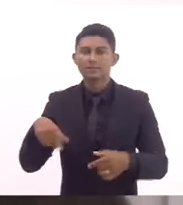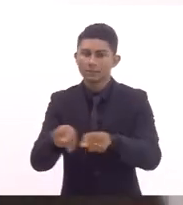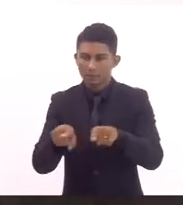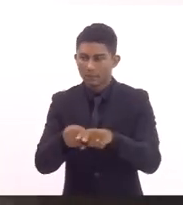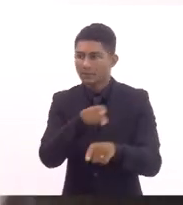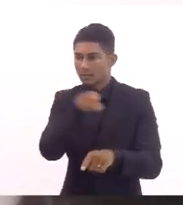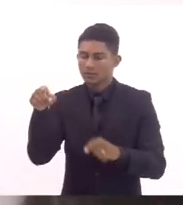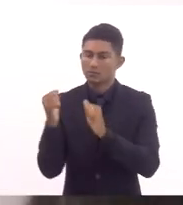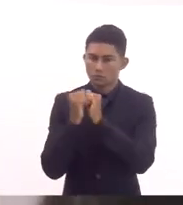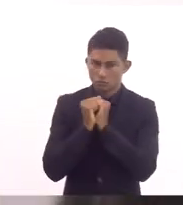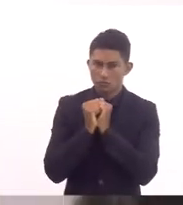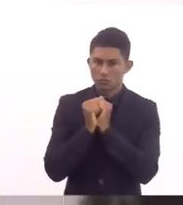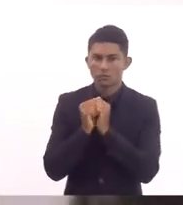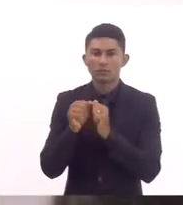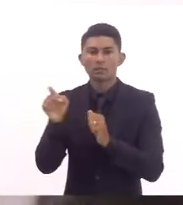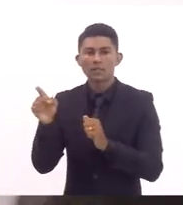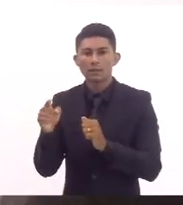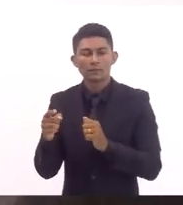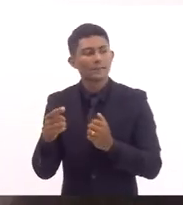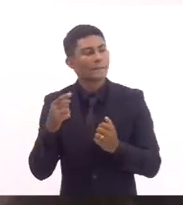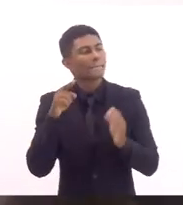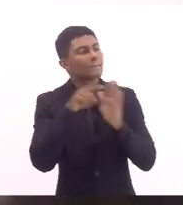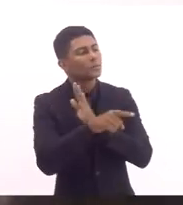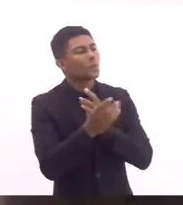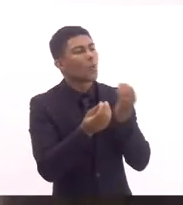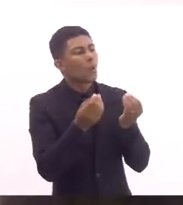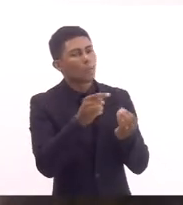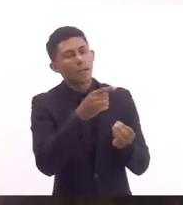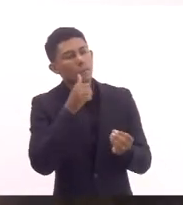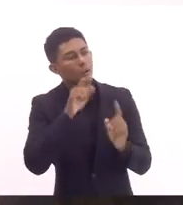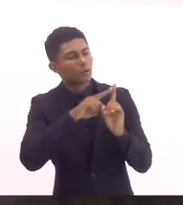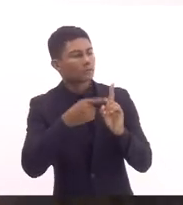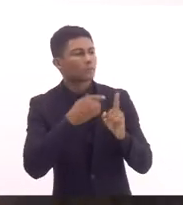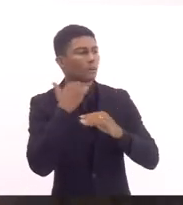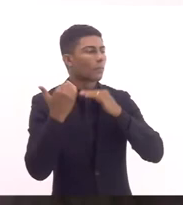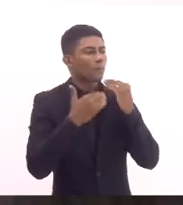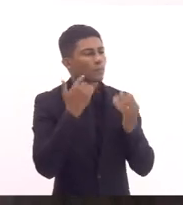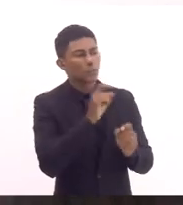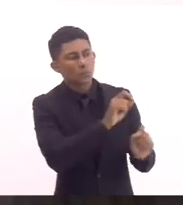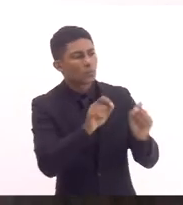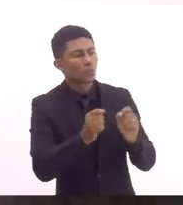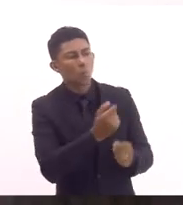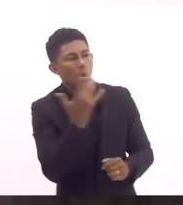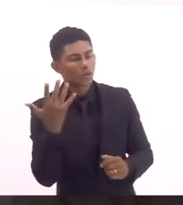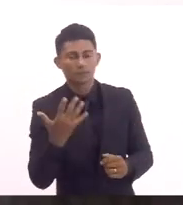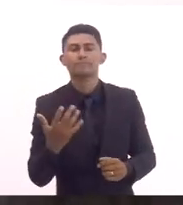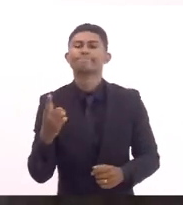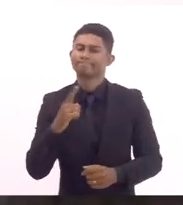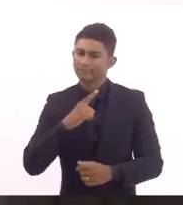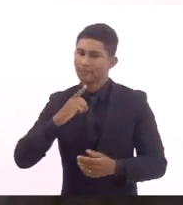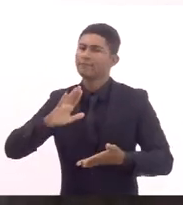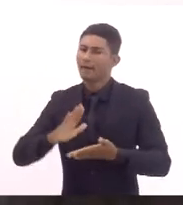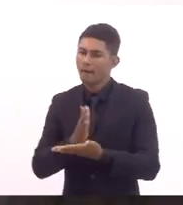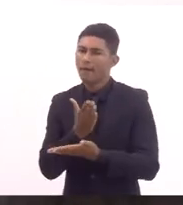é sobre a mortalidade materna da Baixada Litorânea a partir dos casos que houveram de óbitos de crianças teve uma CPI a